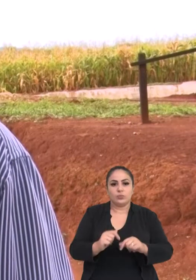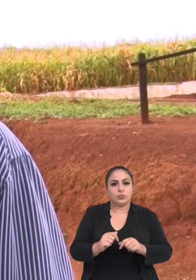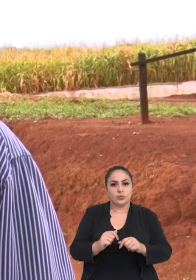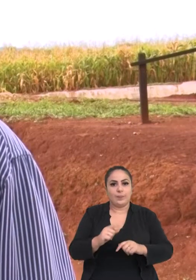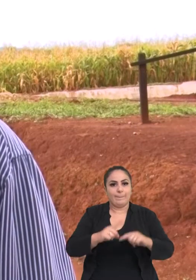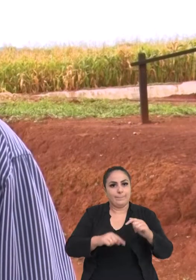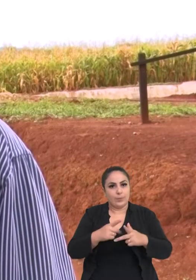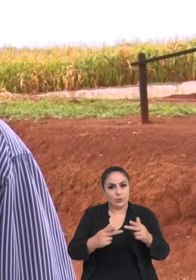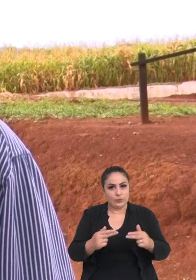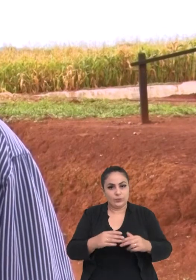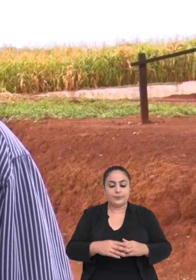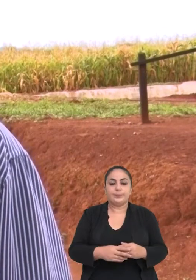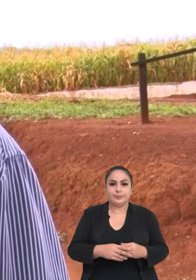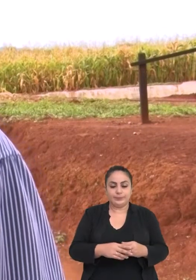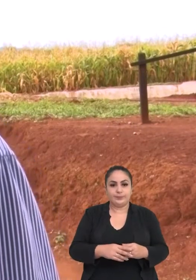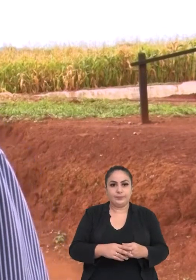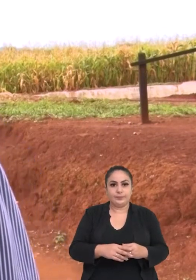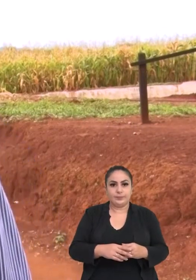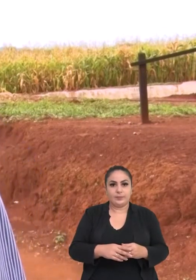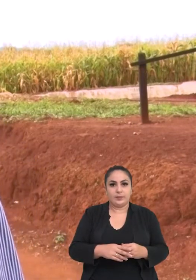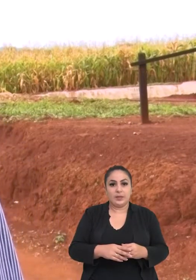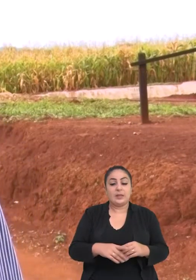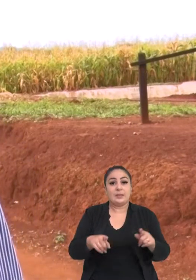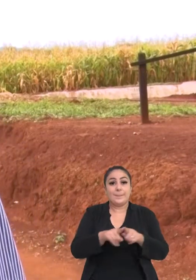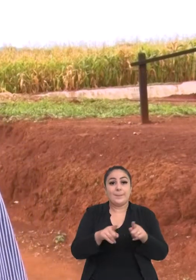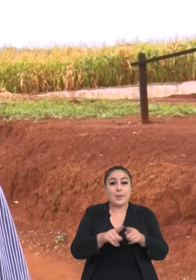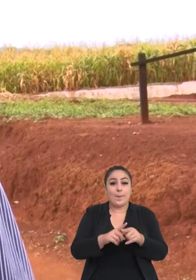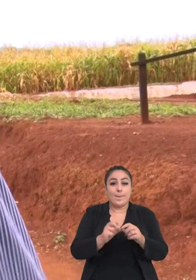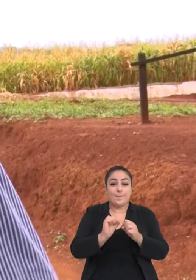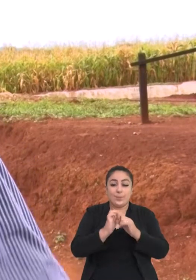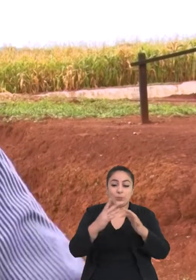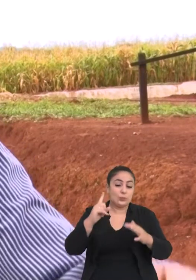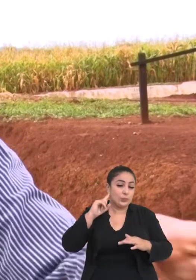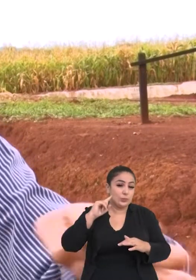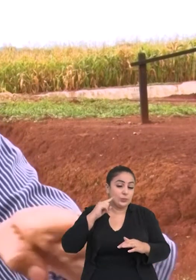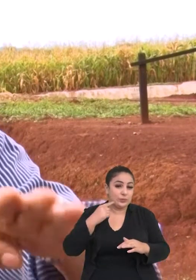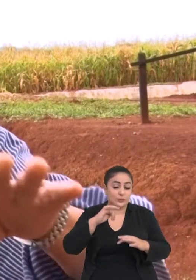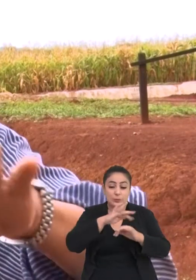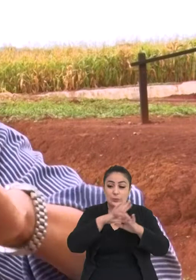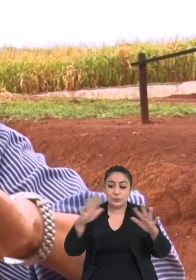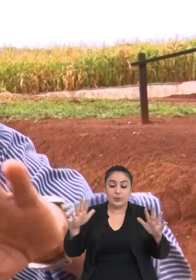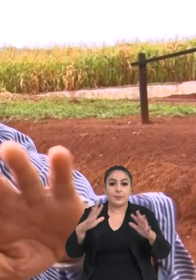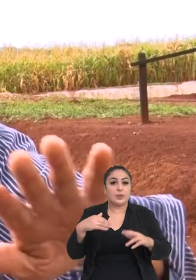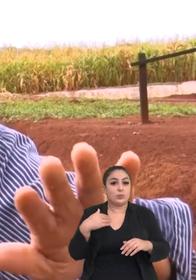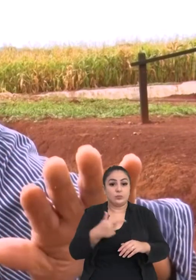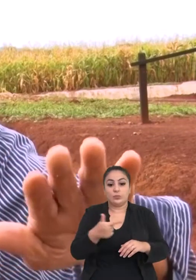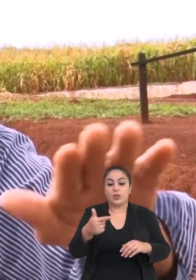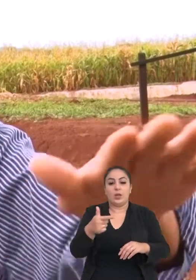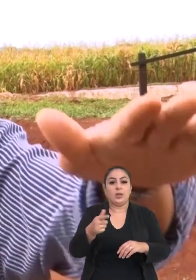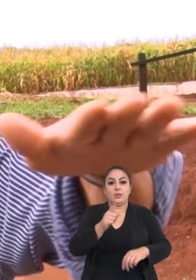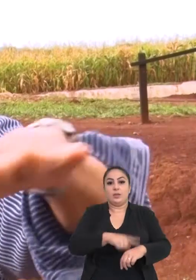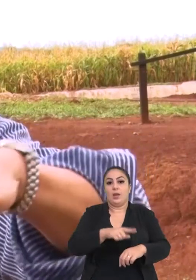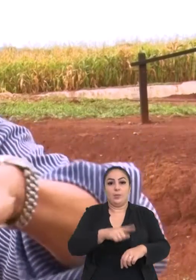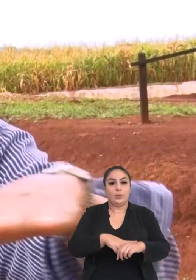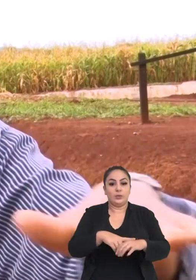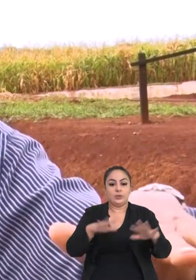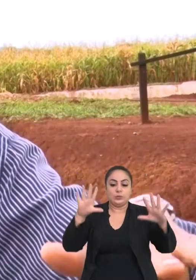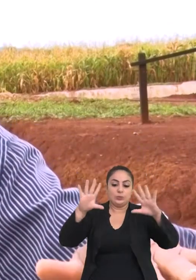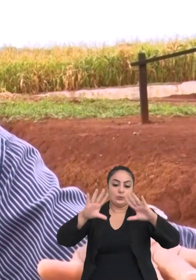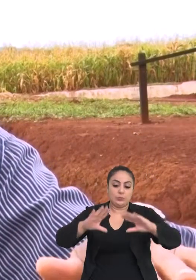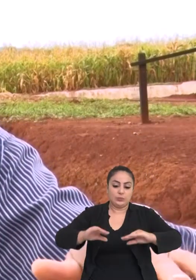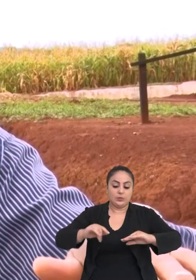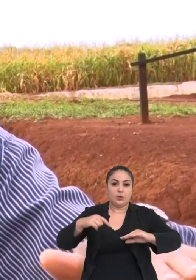de produto de grãos, né? E a poeira para nós aqui não dá tempo de